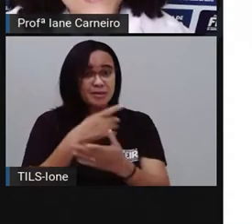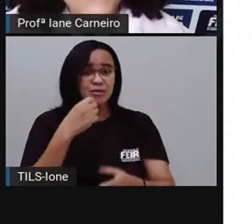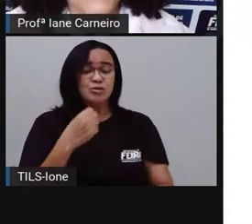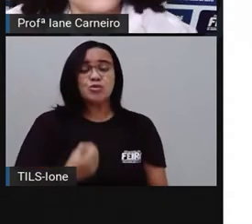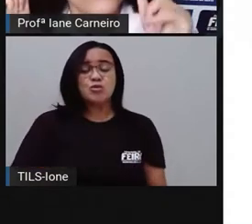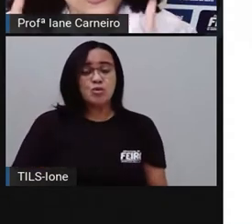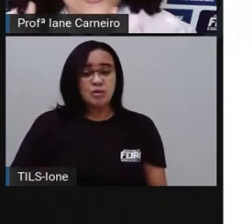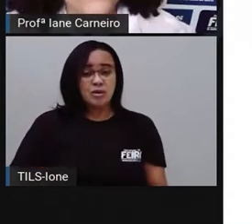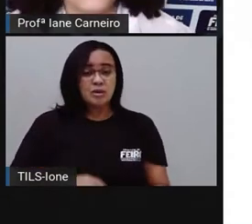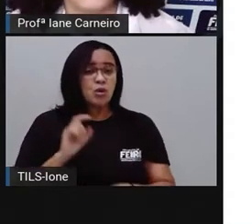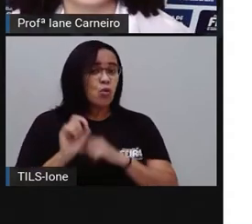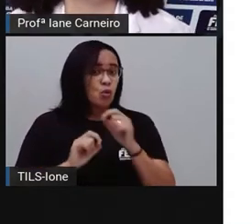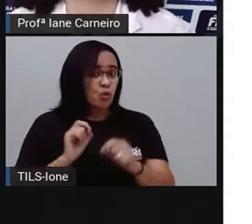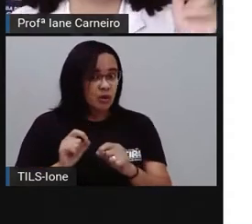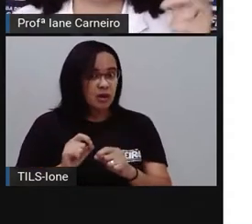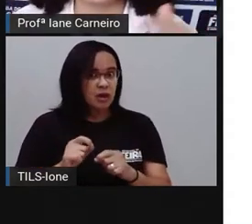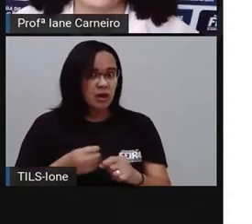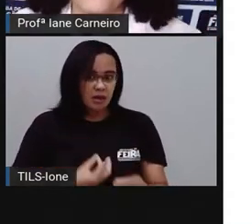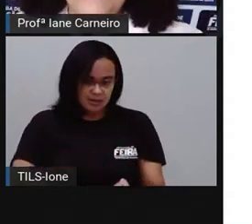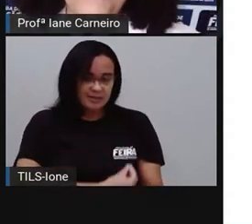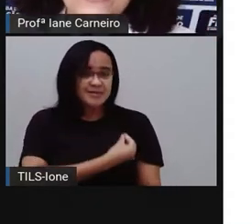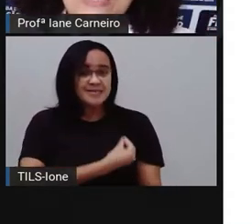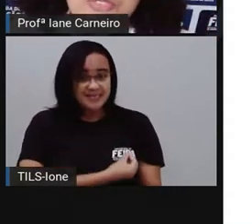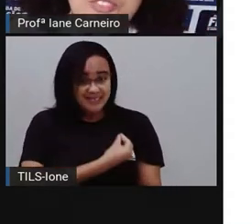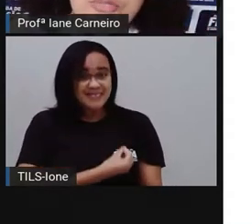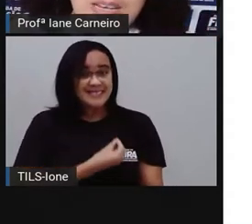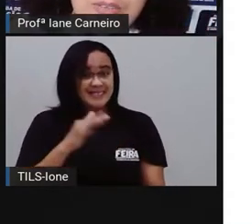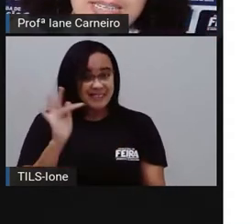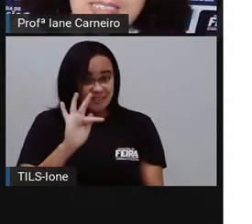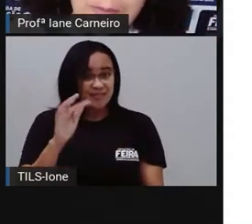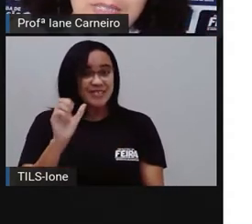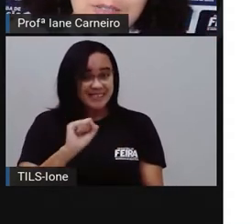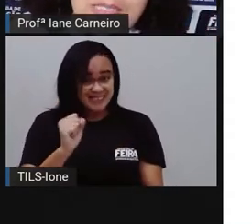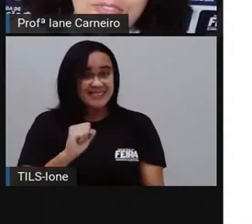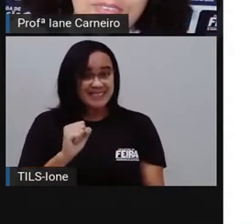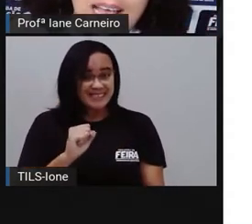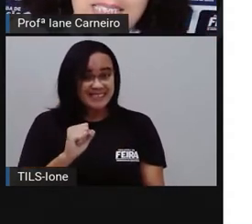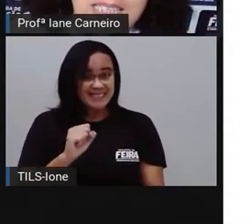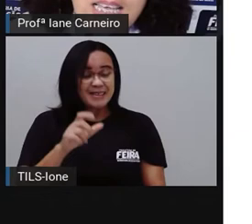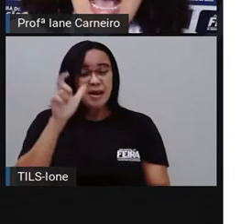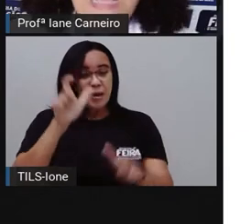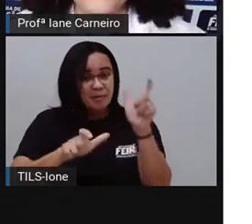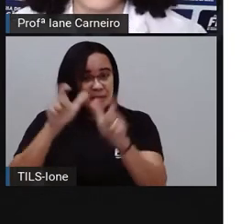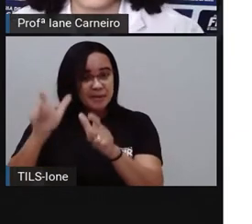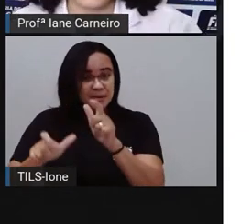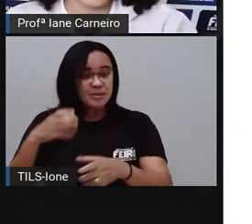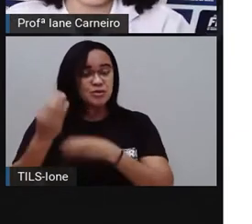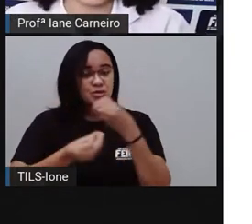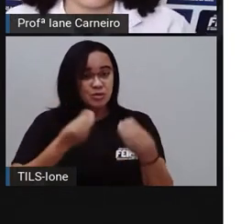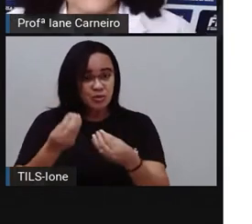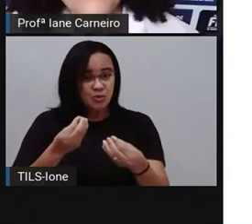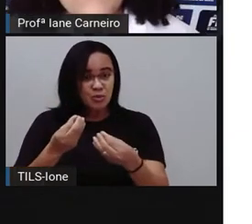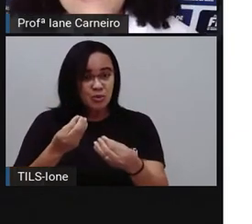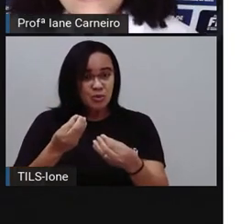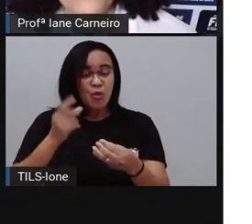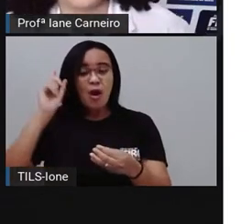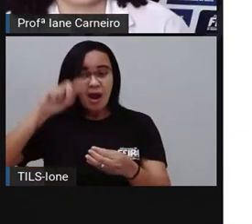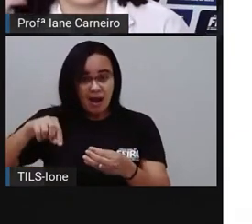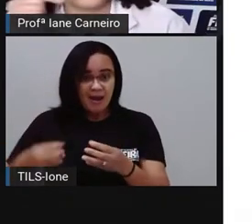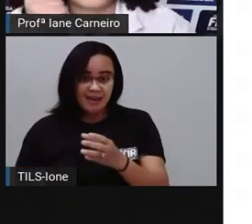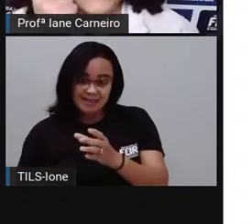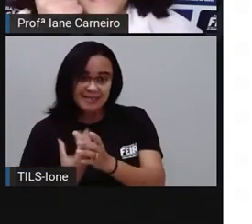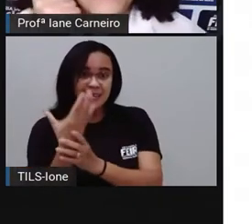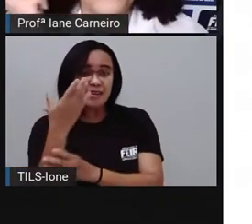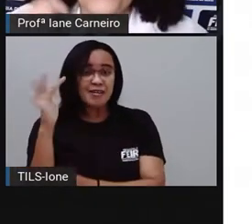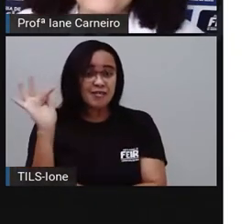Feira de Santana do dia a dia, né? Como a moça do vídeo falou, né? São pessoas que fazem a Feira de Santana. Então, a